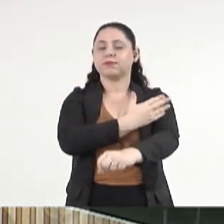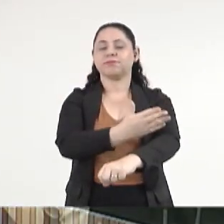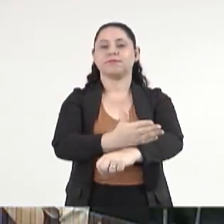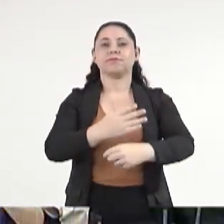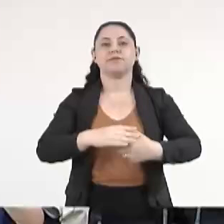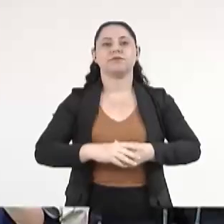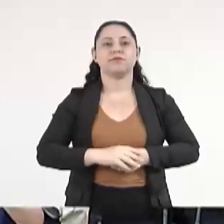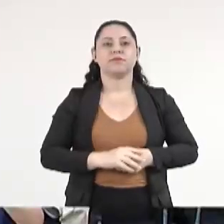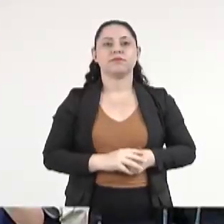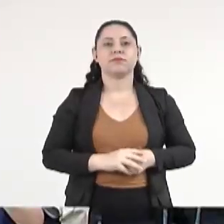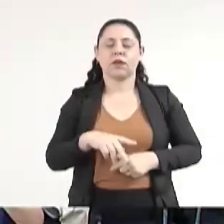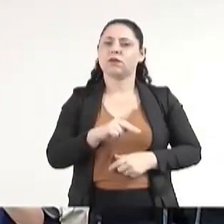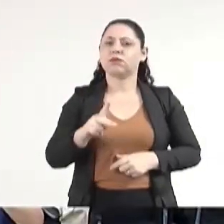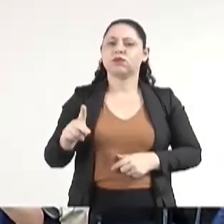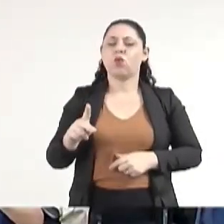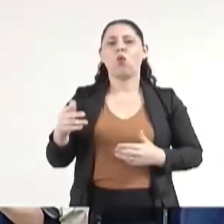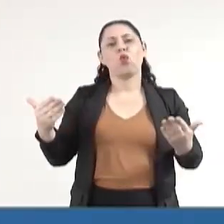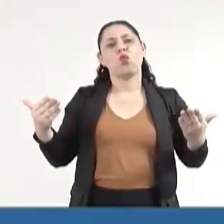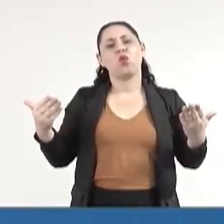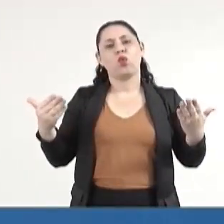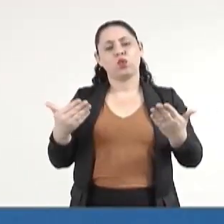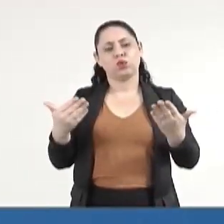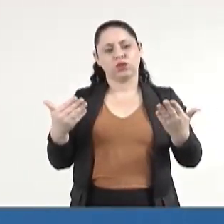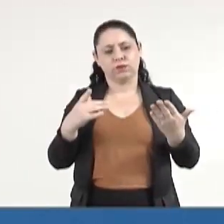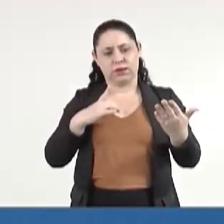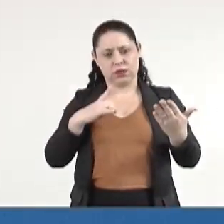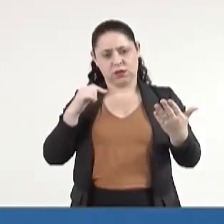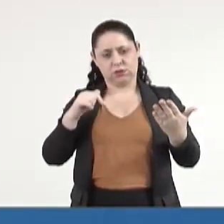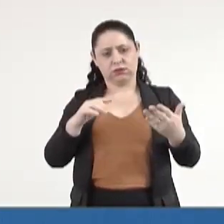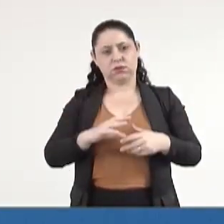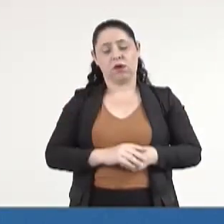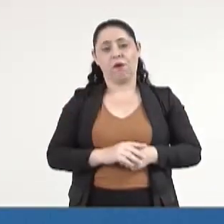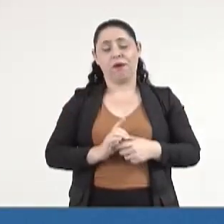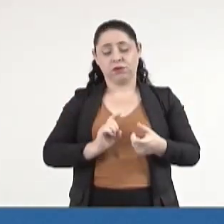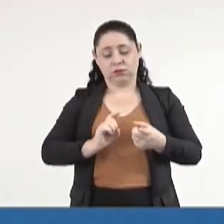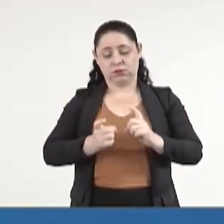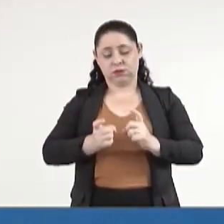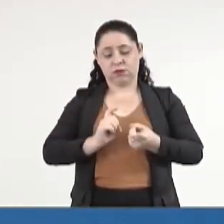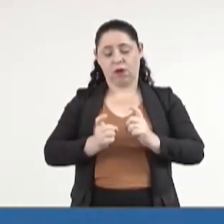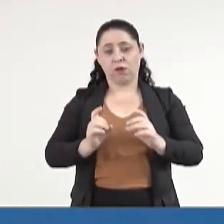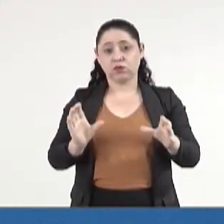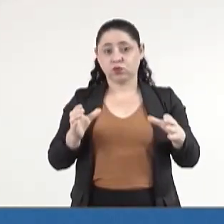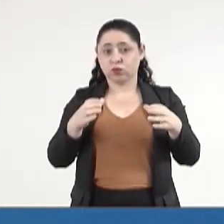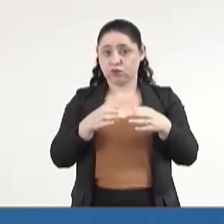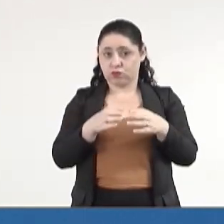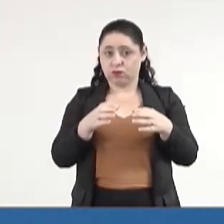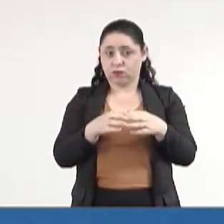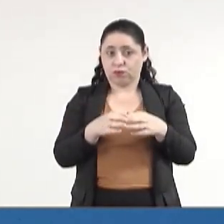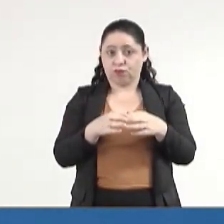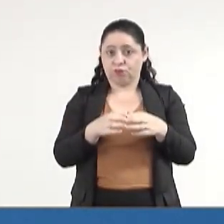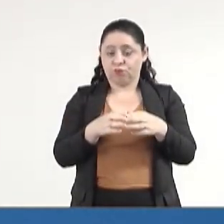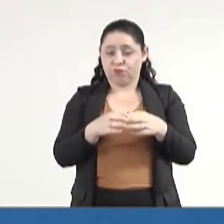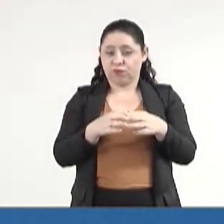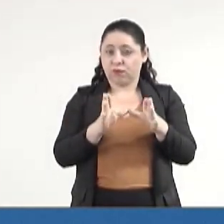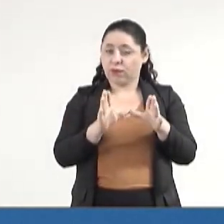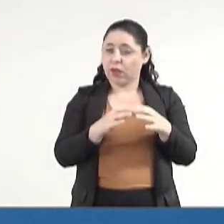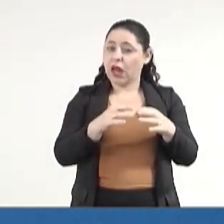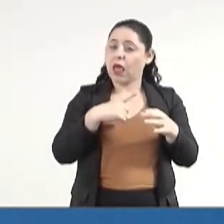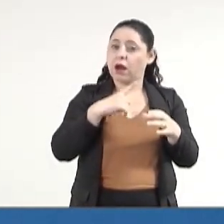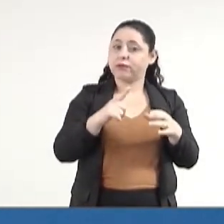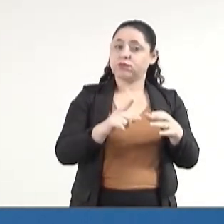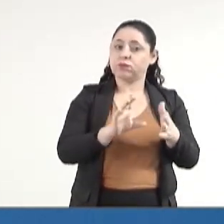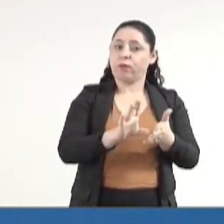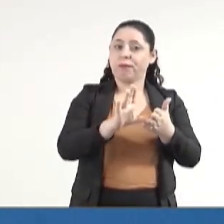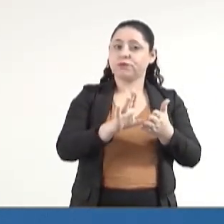hoje. Senhor presidente, hoje nós teremos a reunião da Frente Parlamentar da